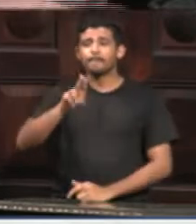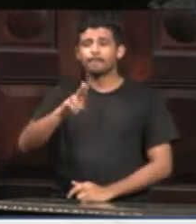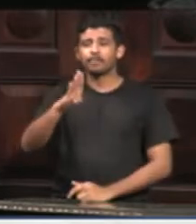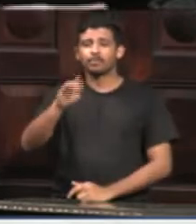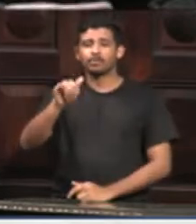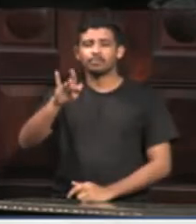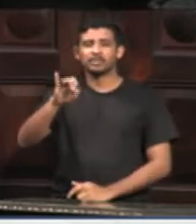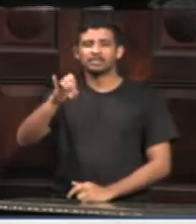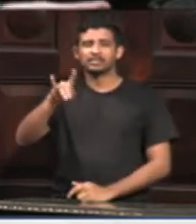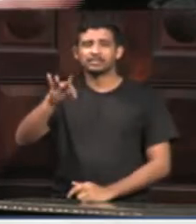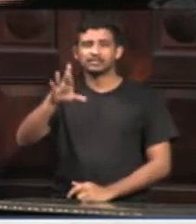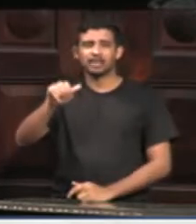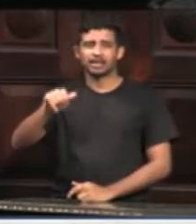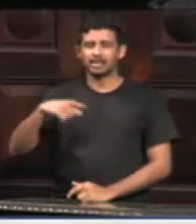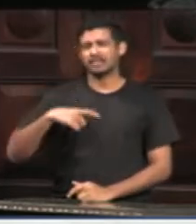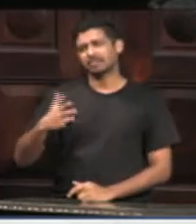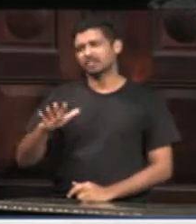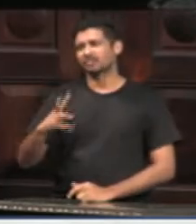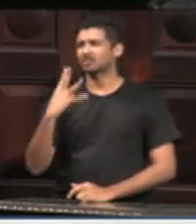4 pessoas.